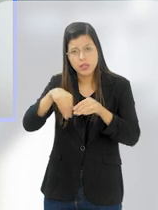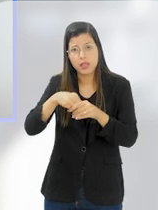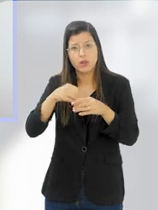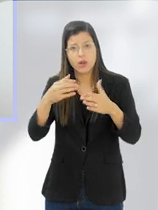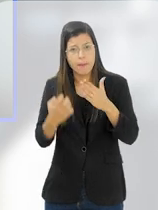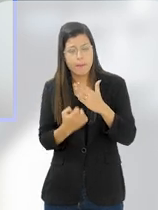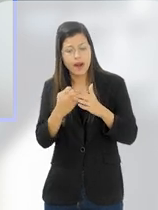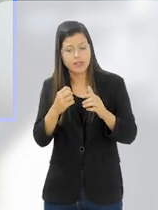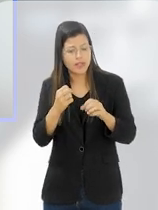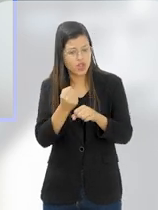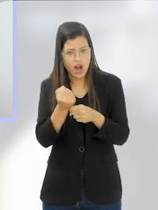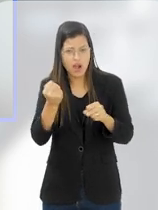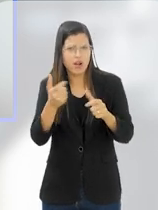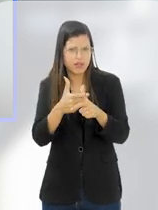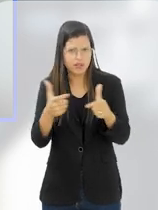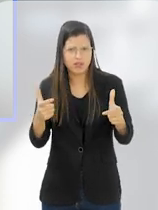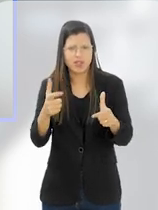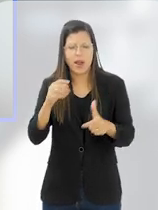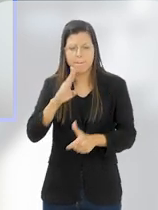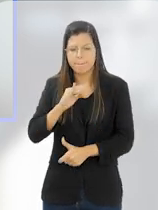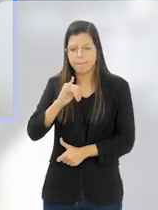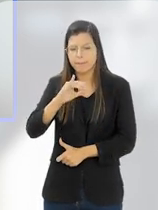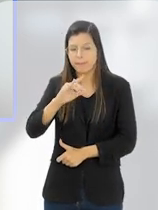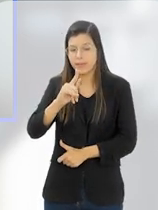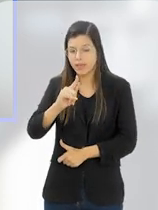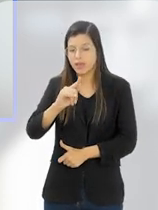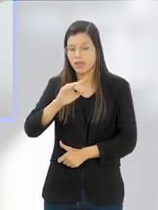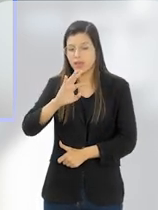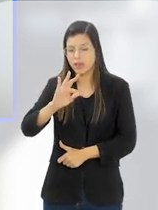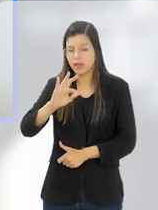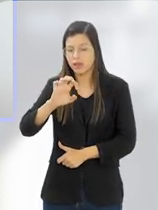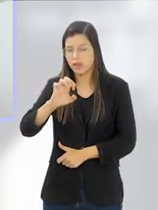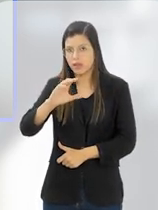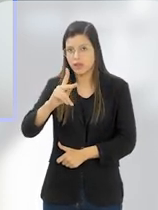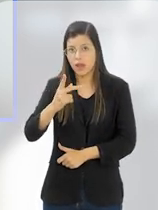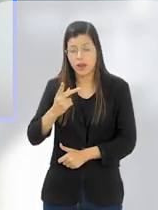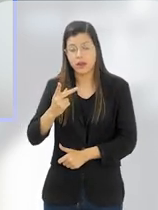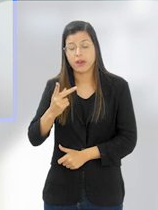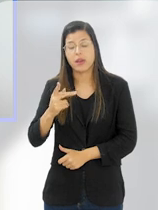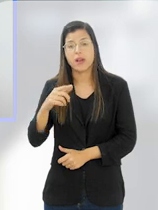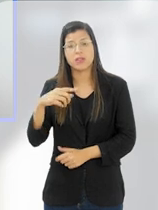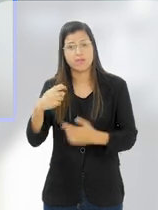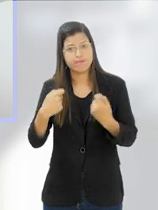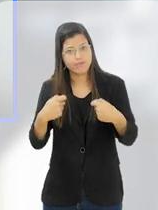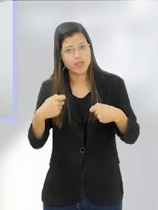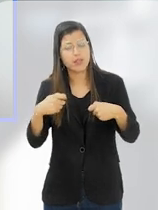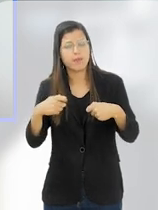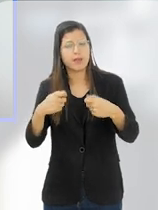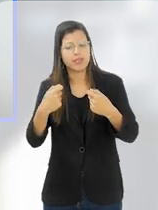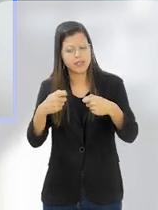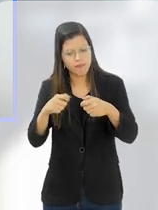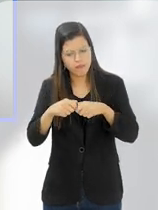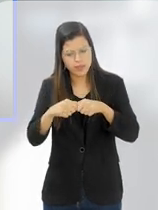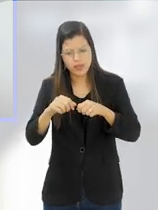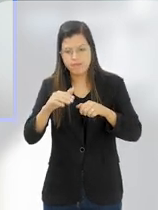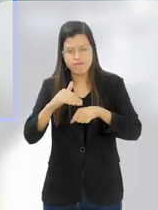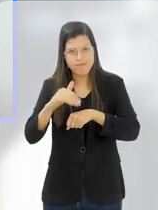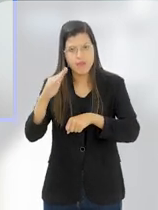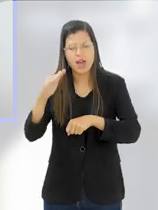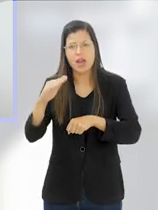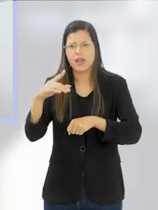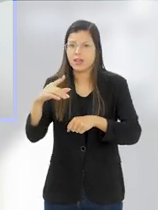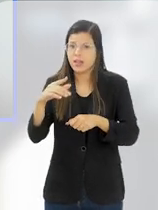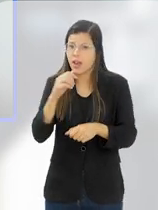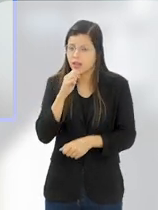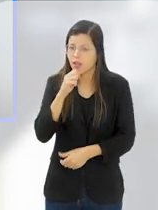né? Mas apesar de tudo isso, a gente tem muito a fazer, né? No sentido de que há empresas que ainda dirigem publicidade